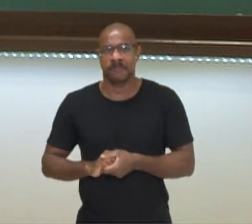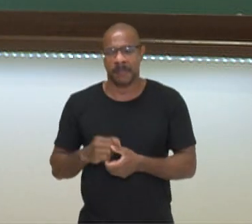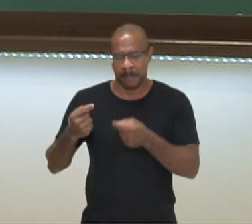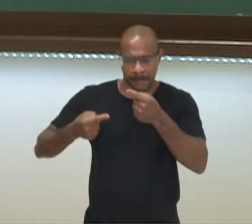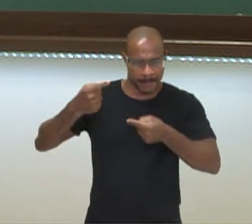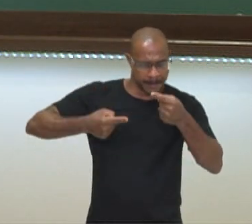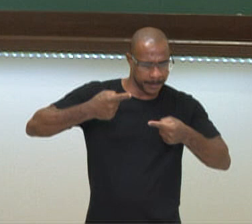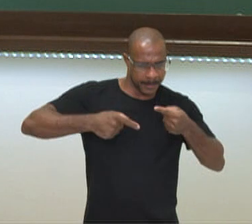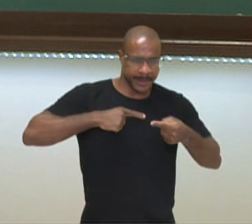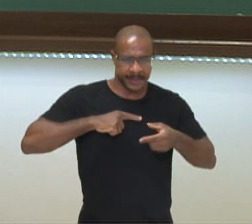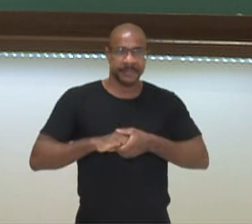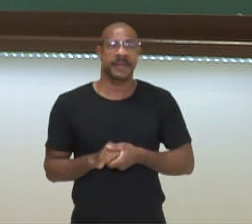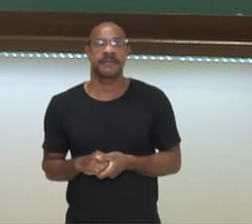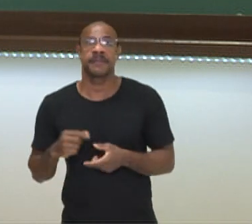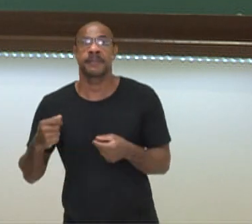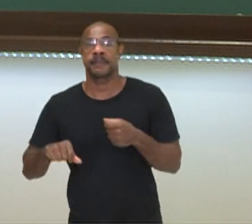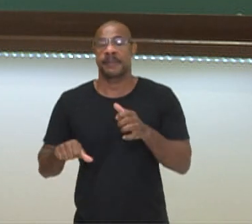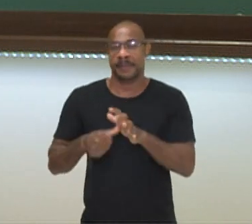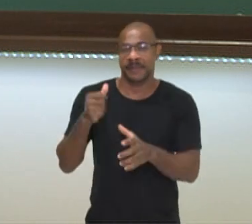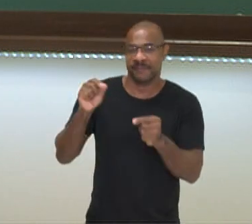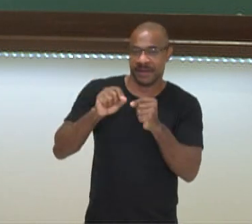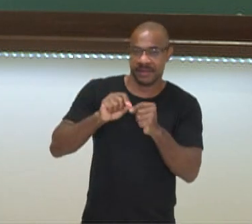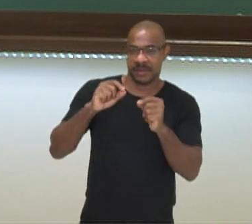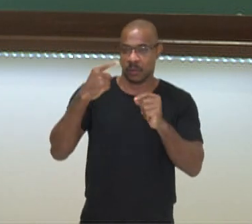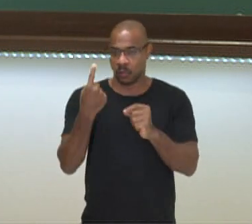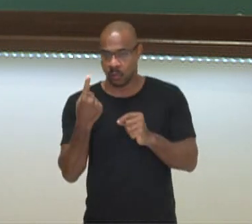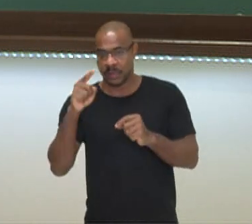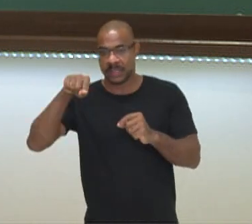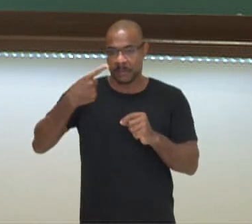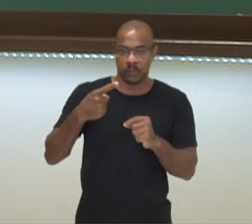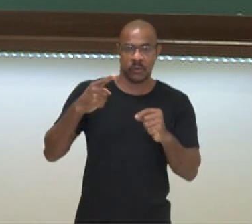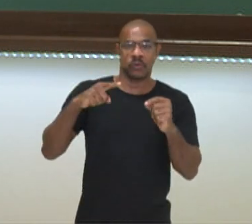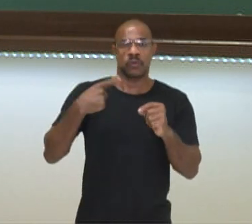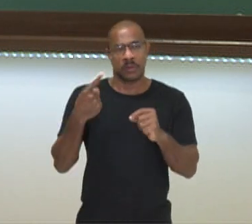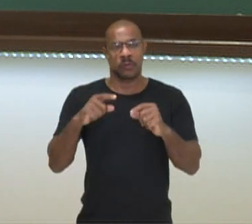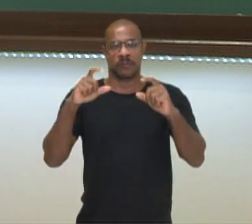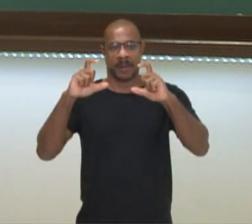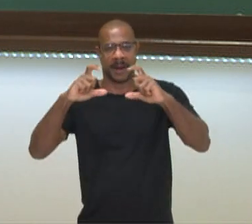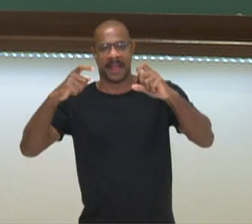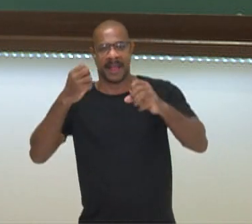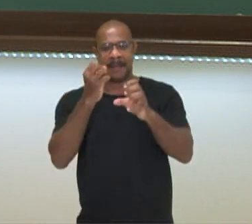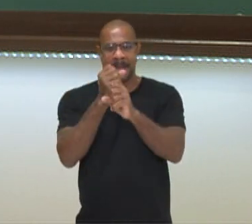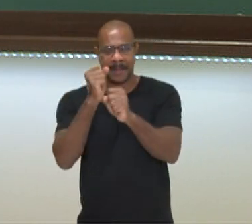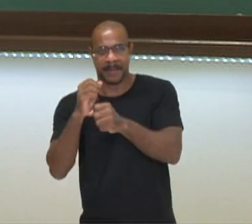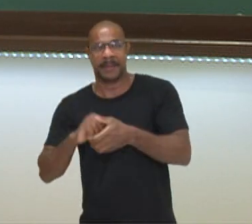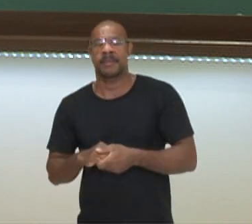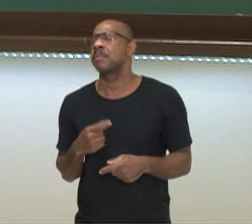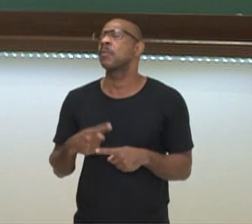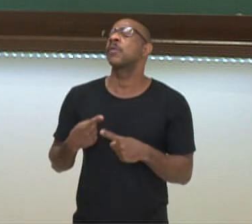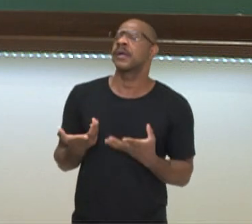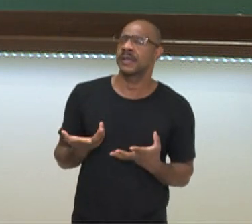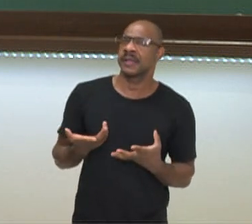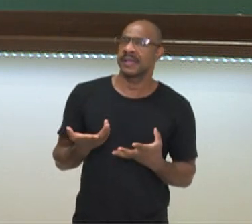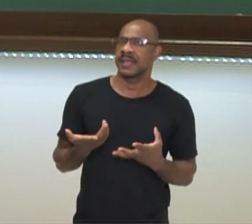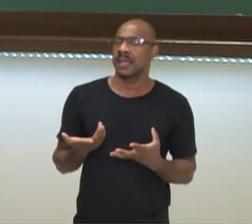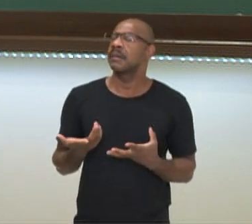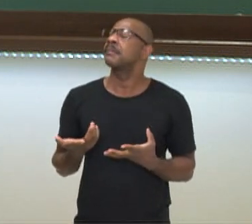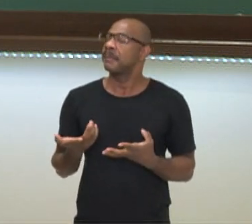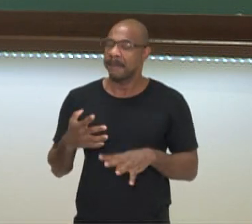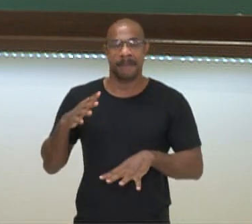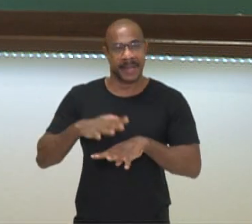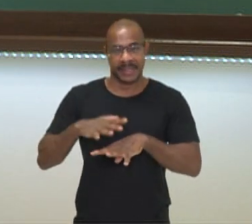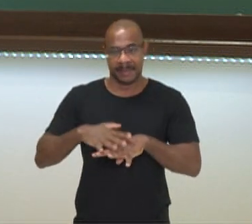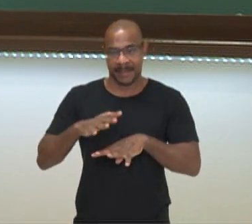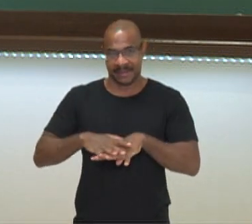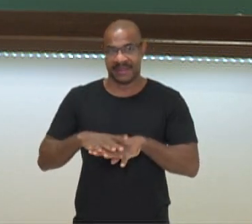depois a gente resolve os outros, certo? Muito bem, mas por que isso, professora? Porque a matemática ela é uma linguagem